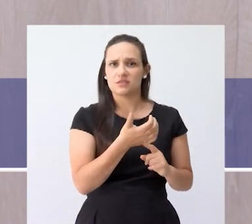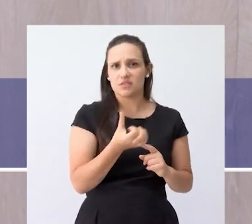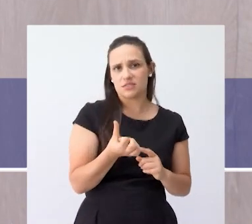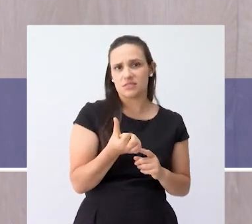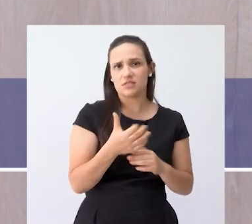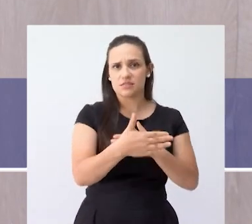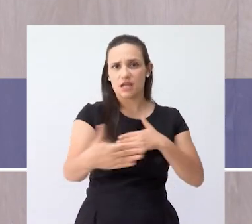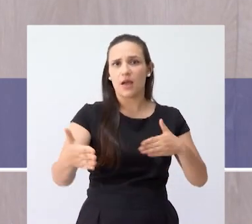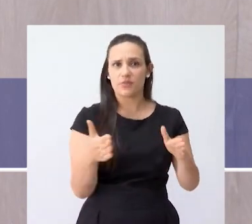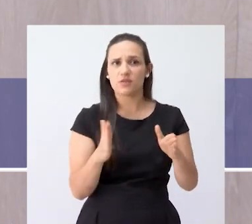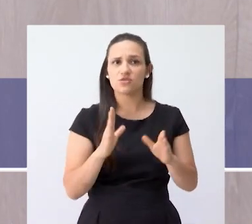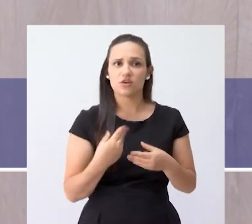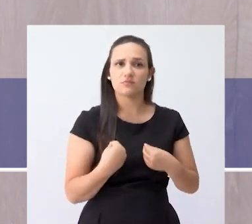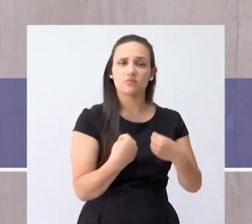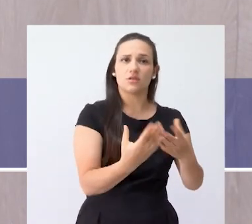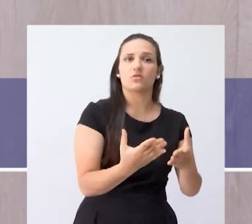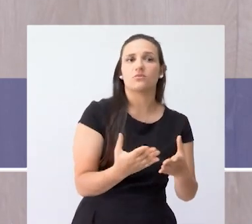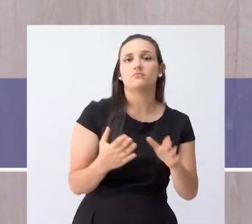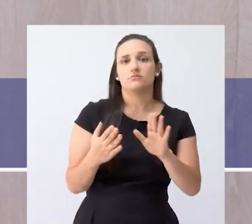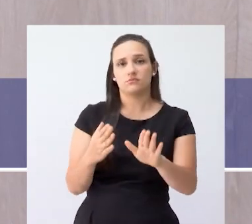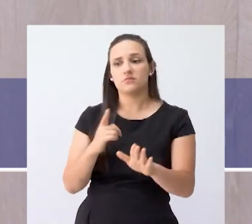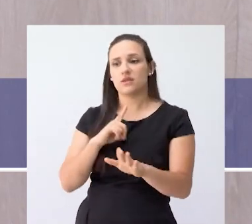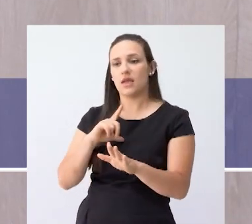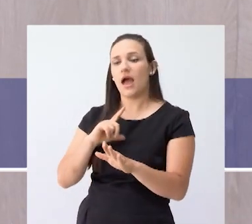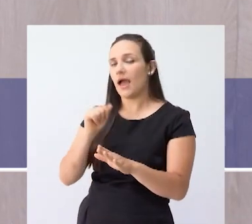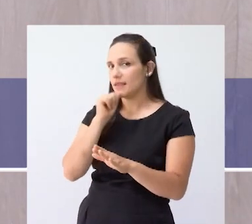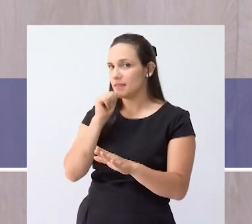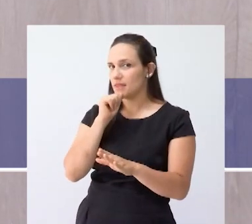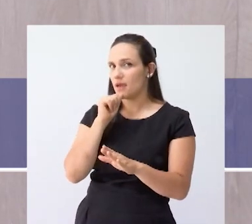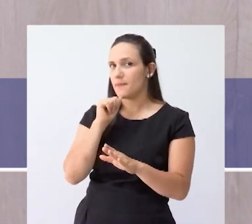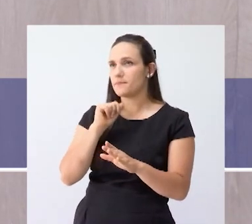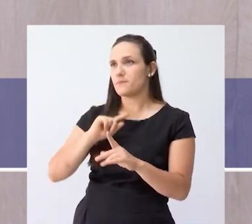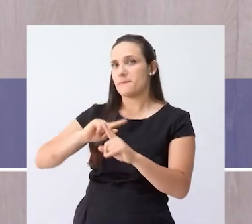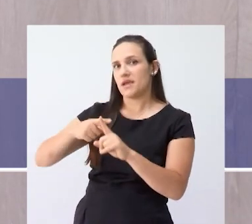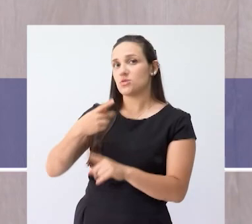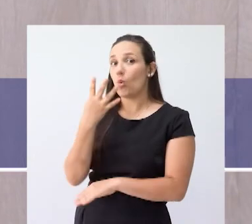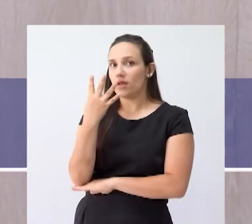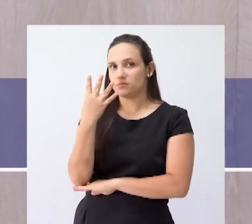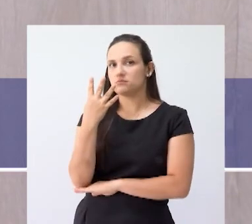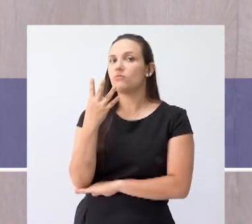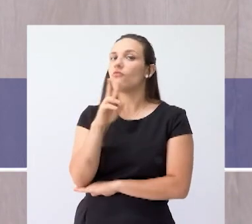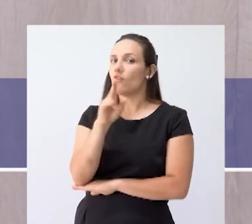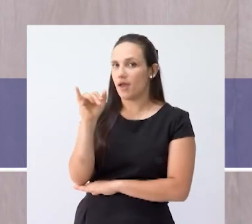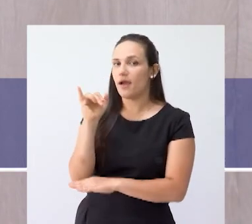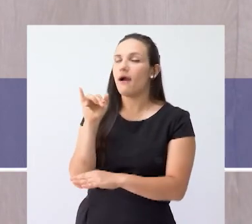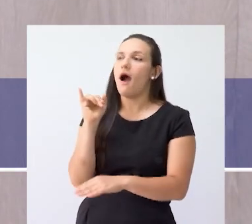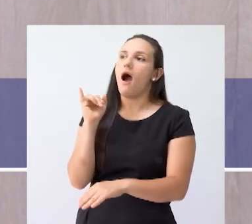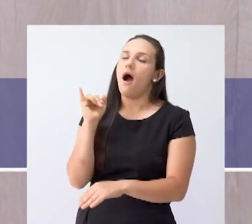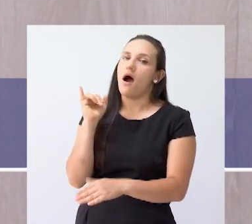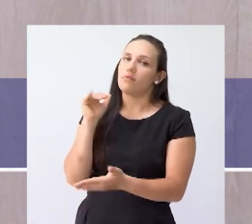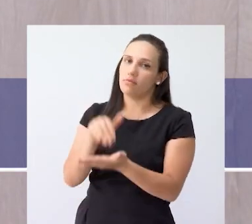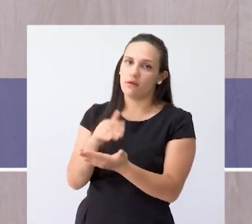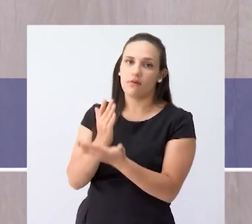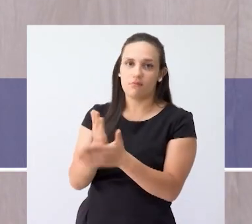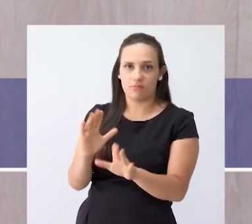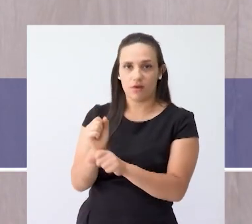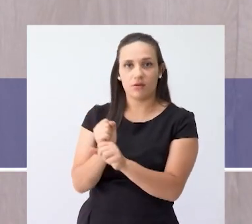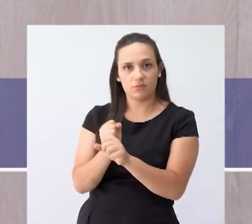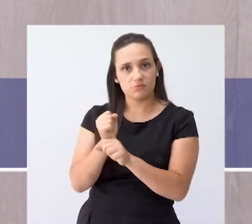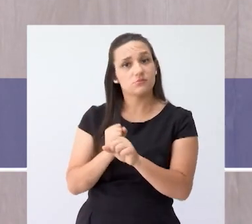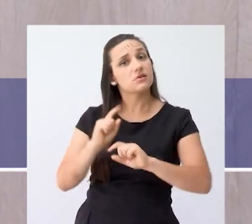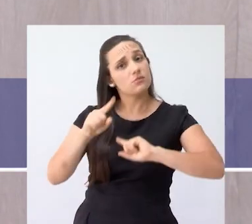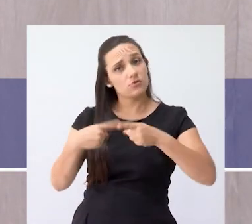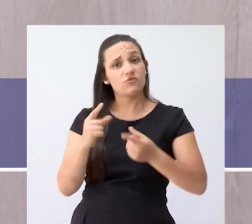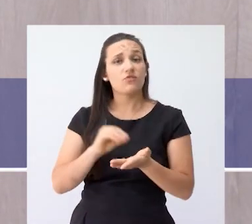16 gabinetes aqui, mais 4 que será entregue até o final desse ano, fica